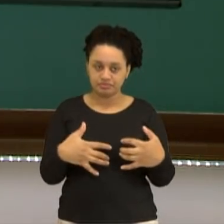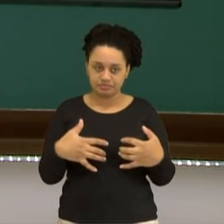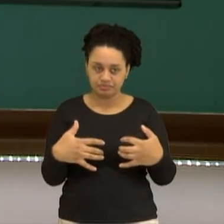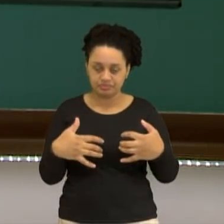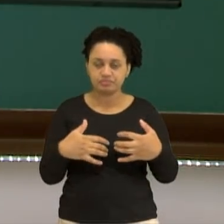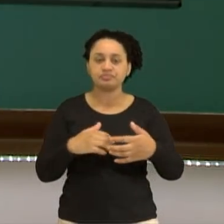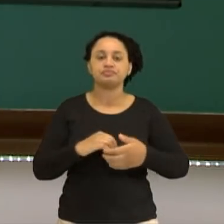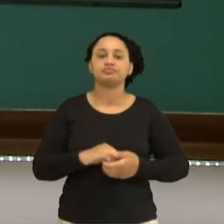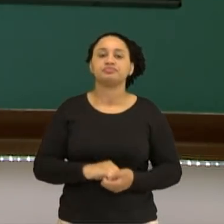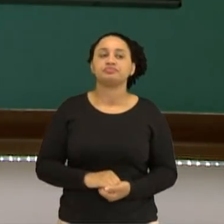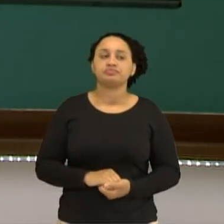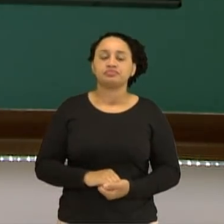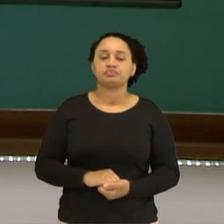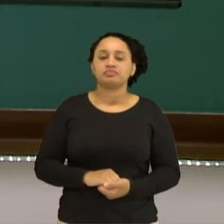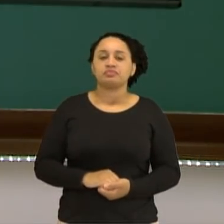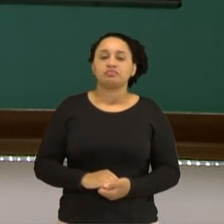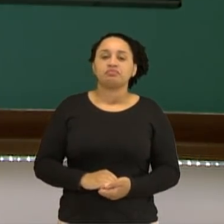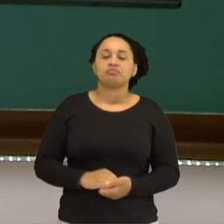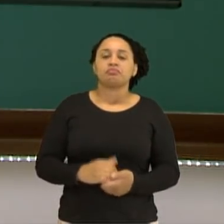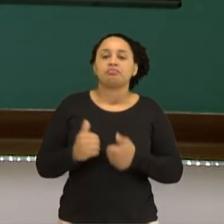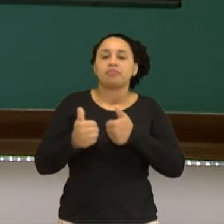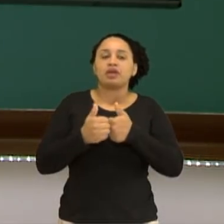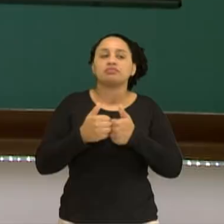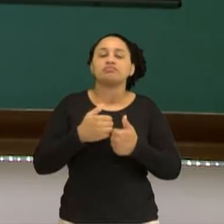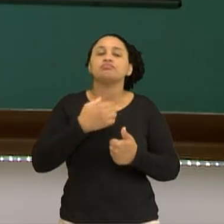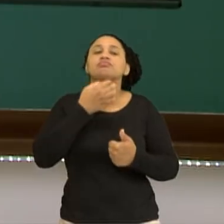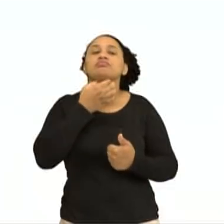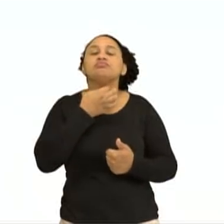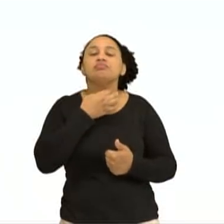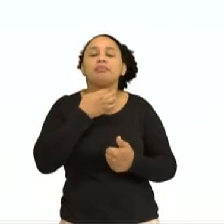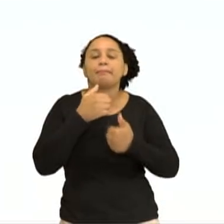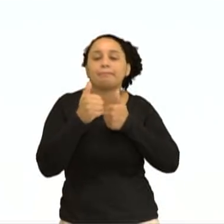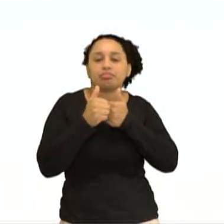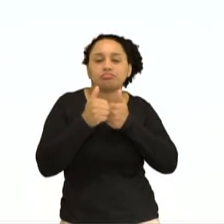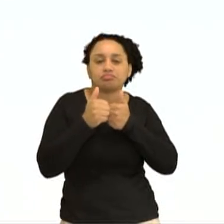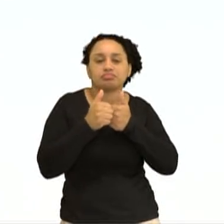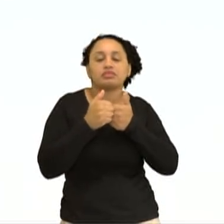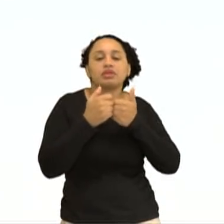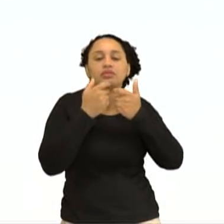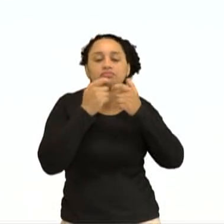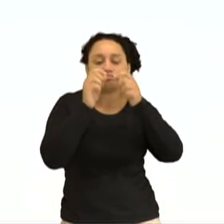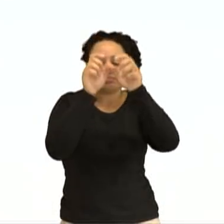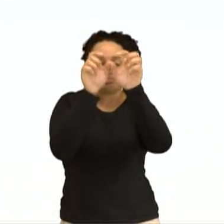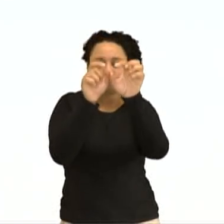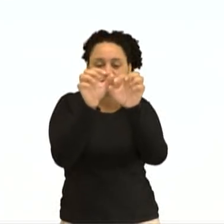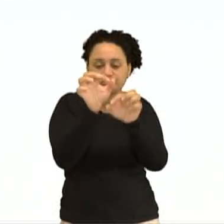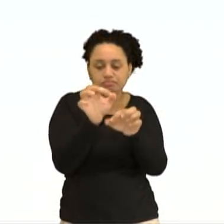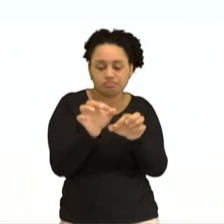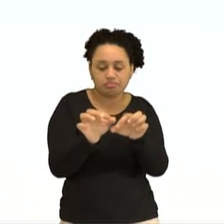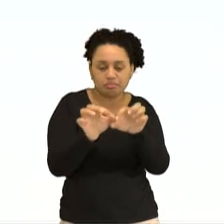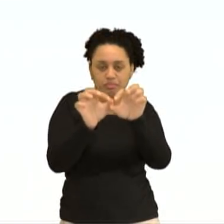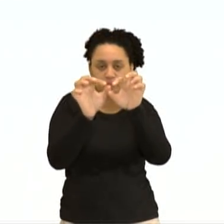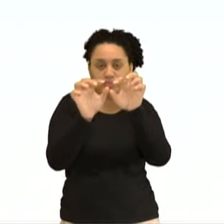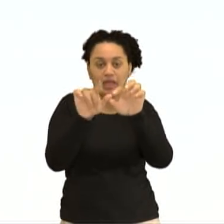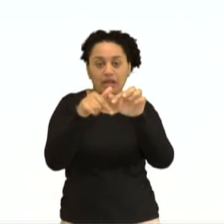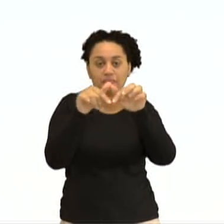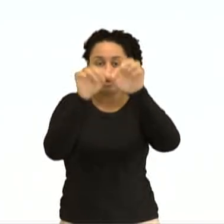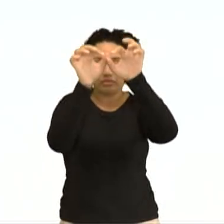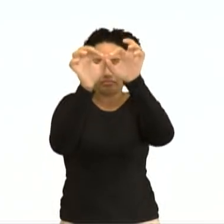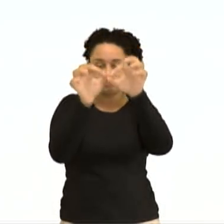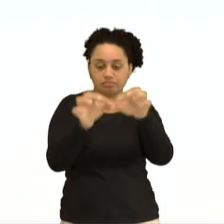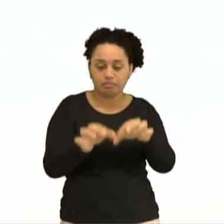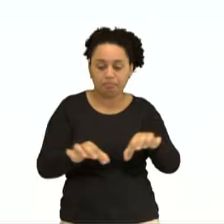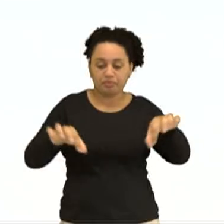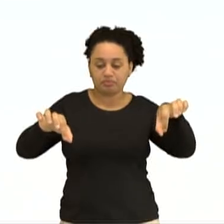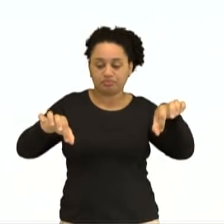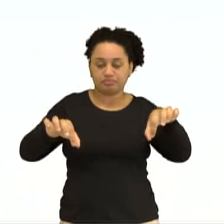onde a gente tem próximo aqui o osso externo, né? E aí a traqueia, em determinado momento, ela vai